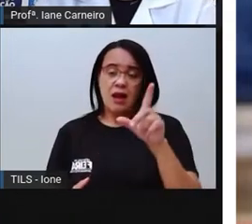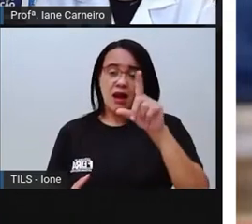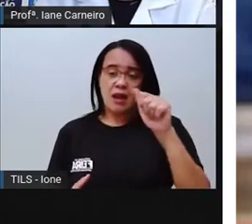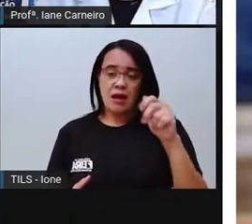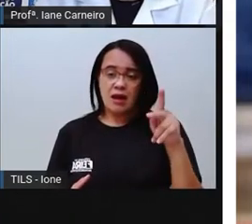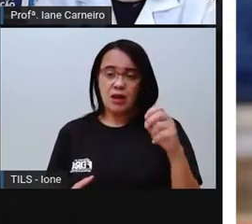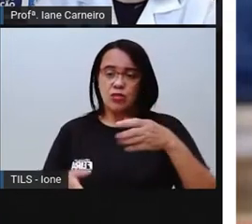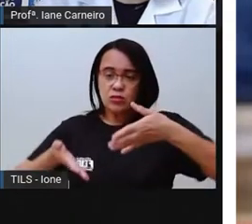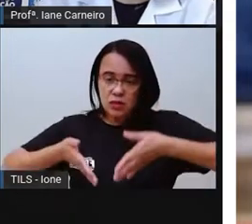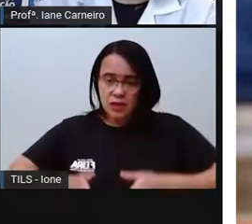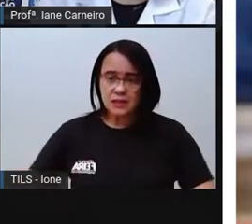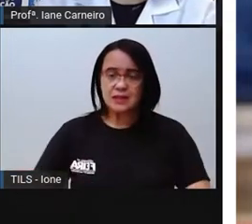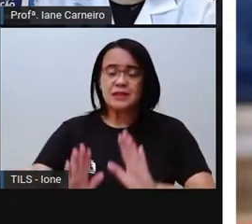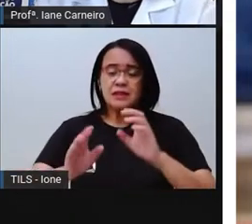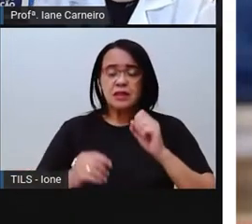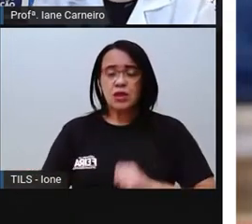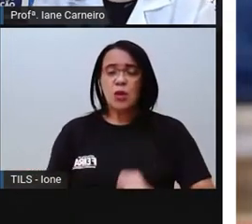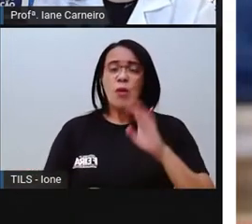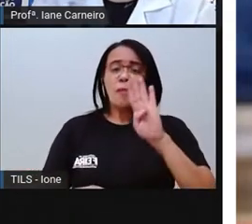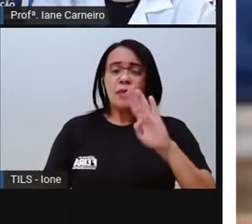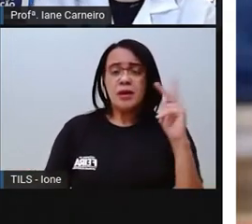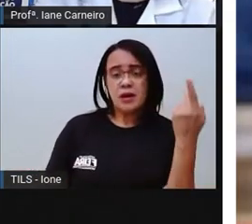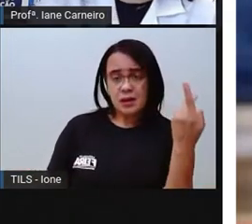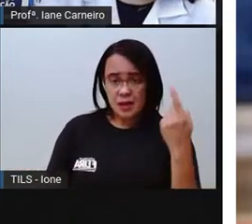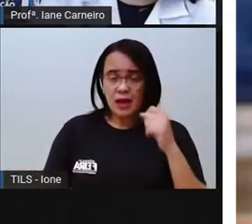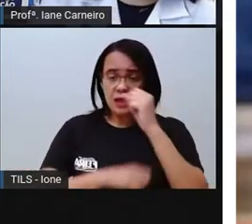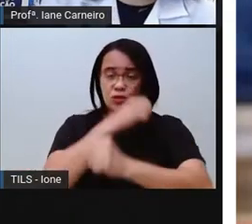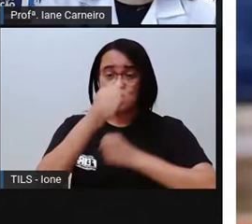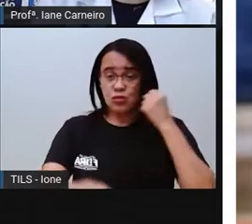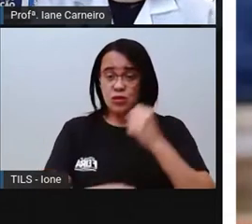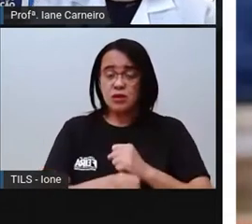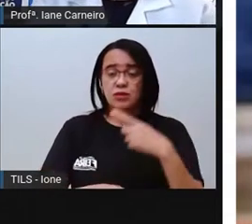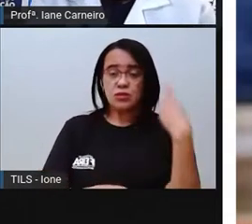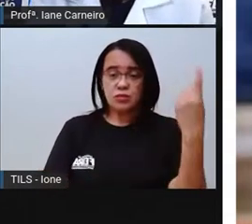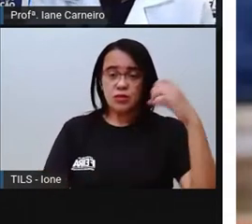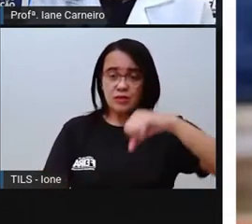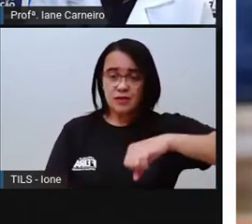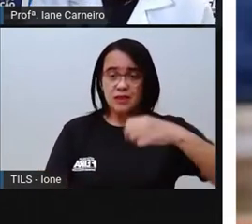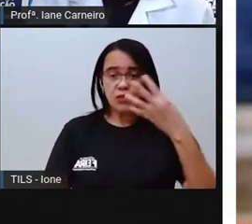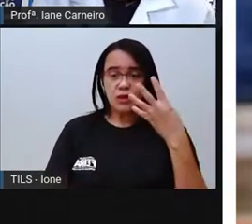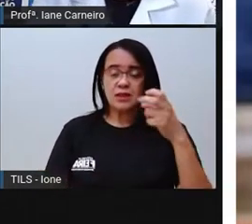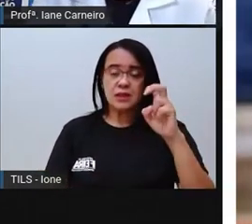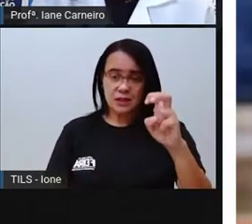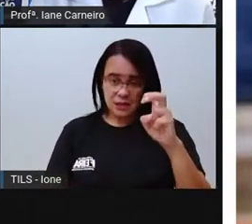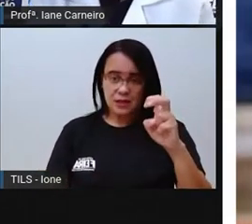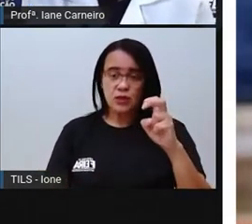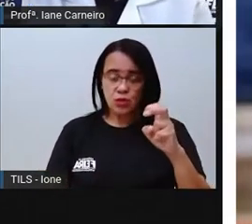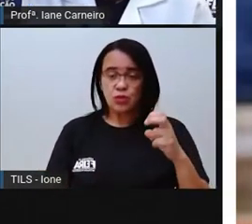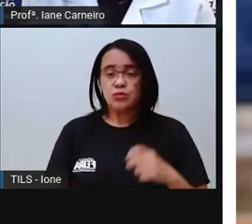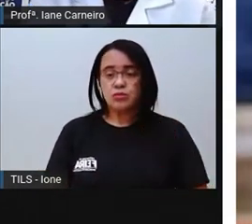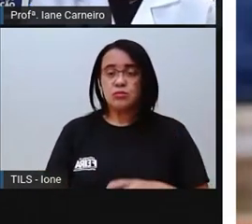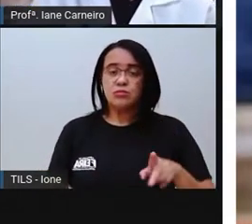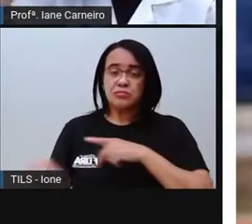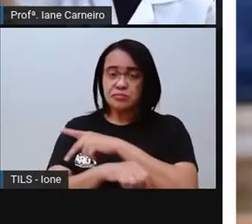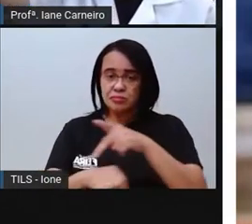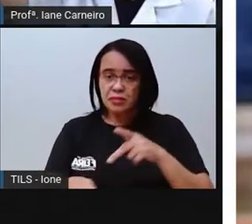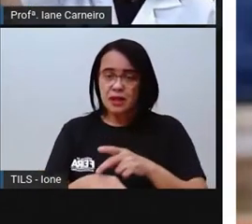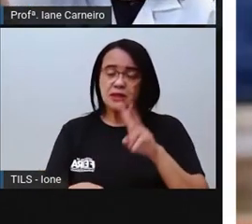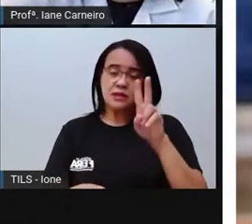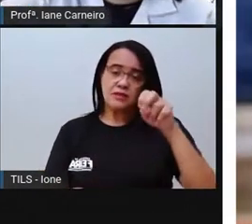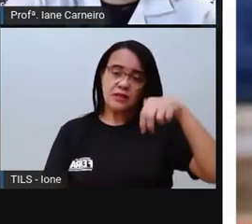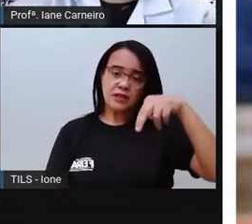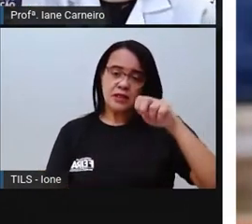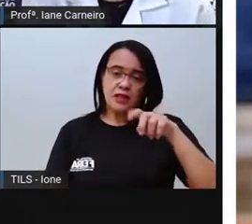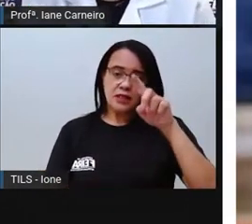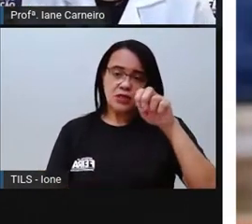em 1945. Morei na Venezuela, que é um país pertinho do Brasil, e na Escócia, que é mais